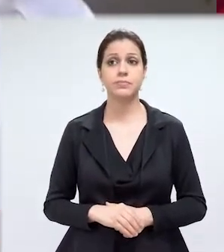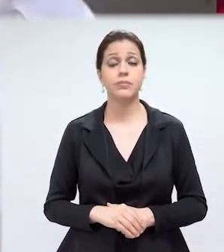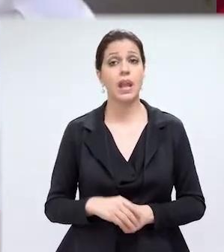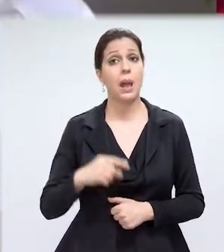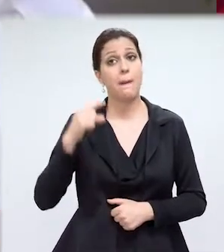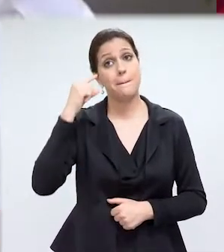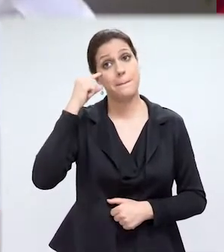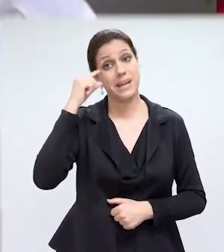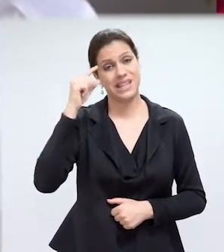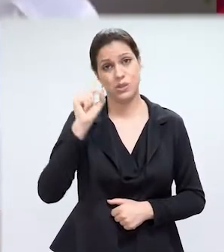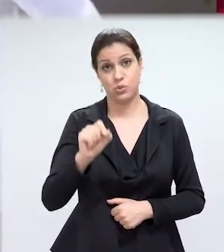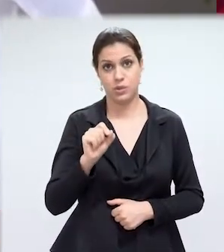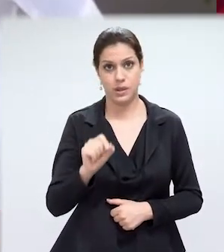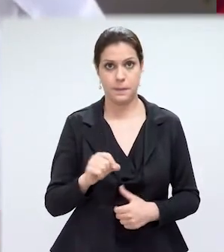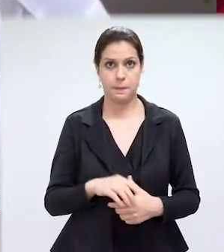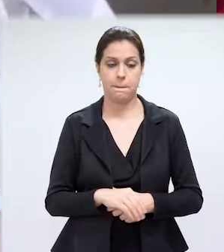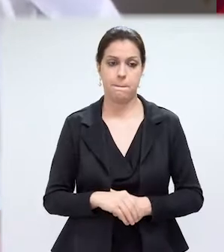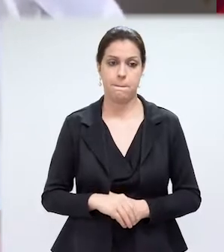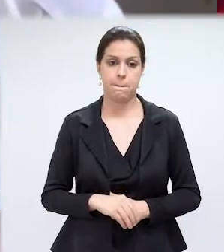da senhora?